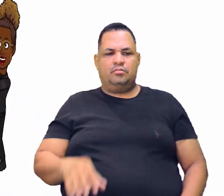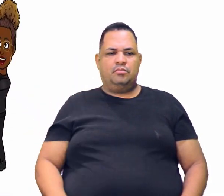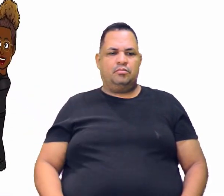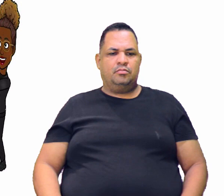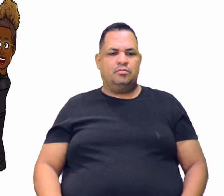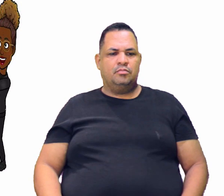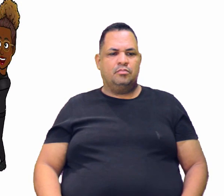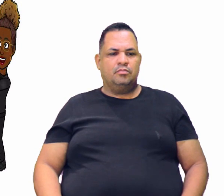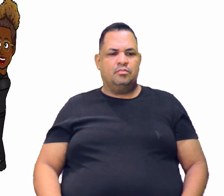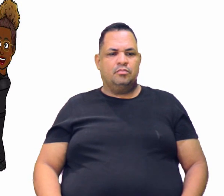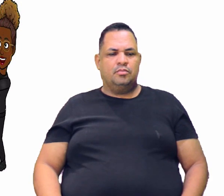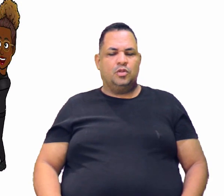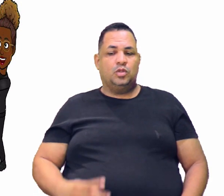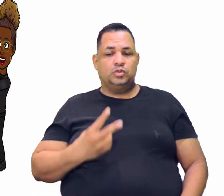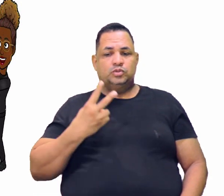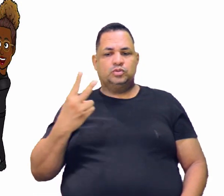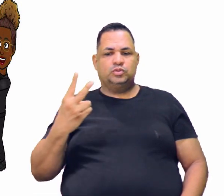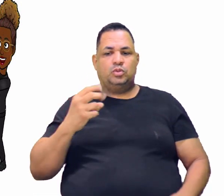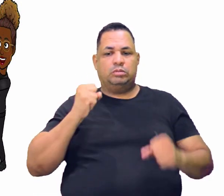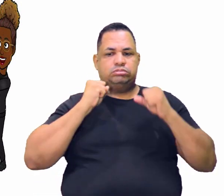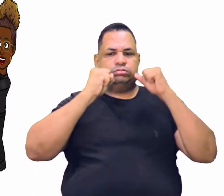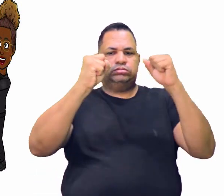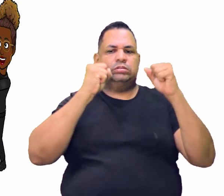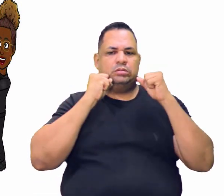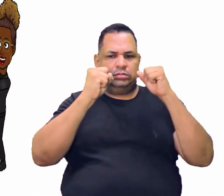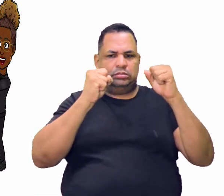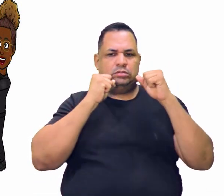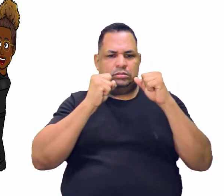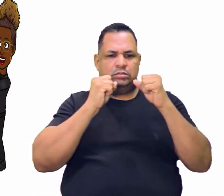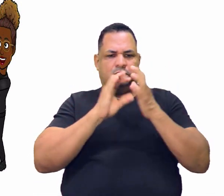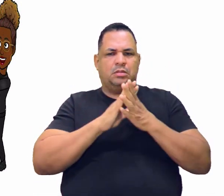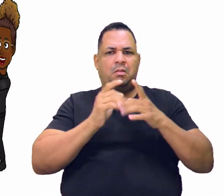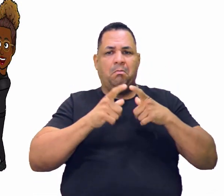Foram 2 greves, monstro,